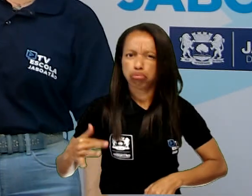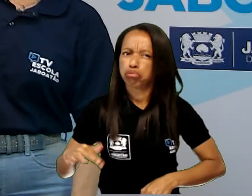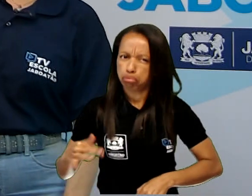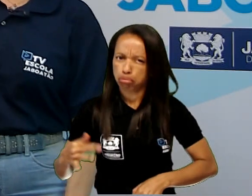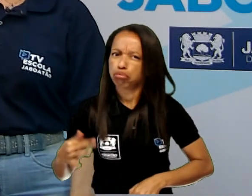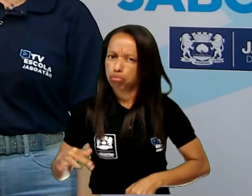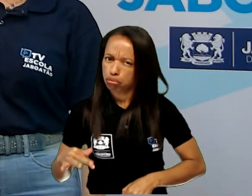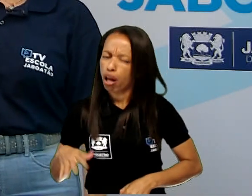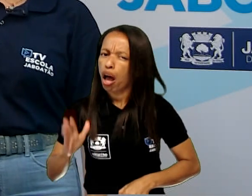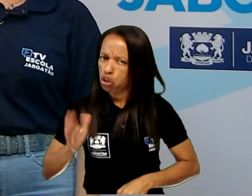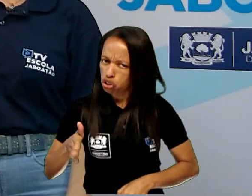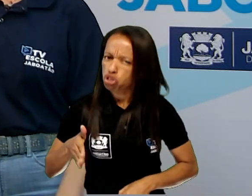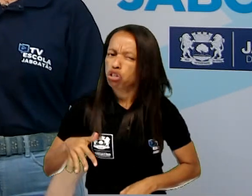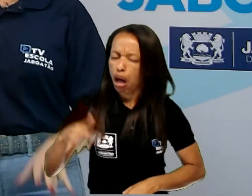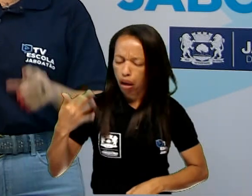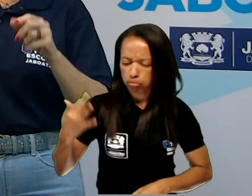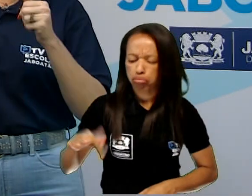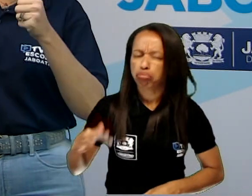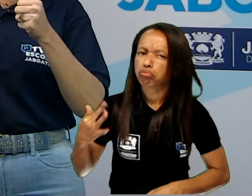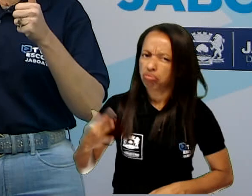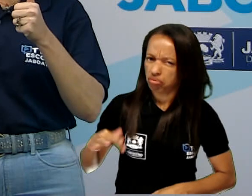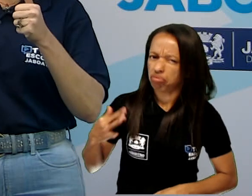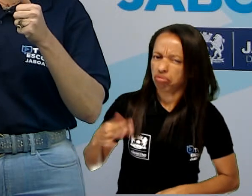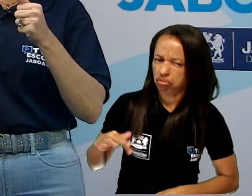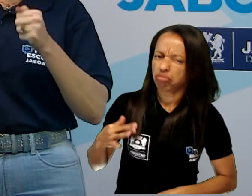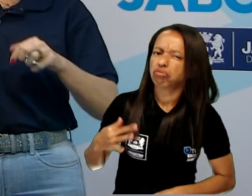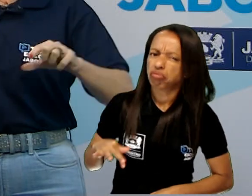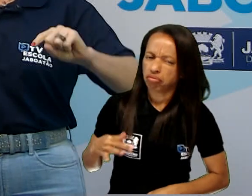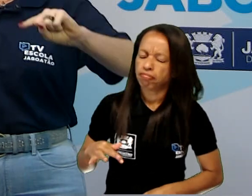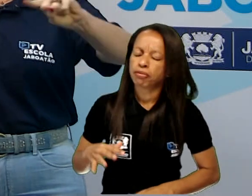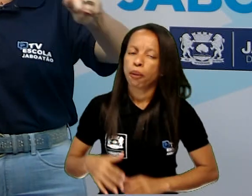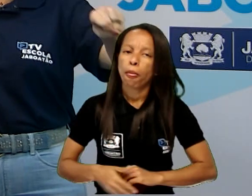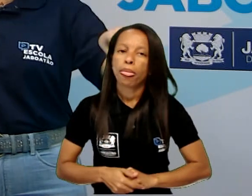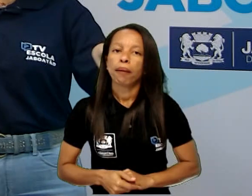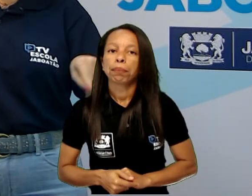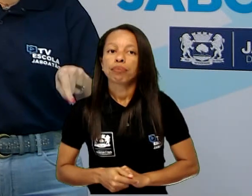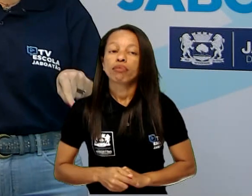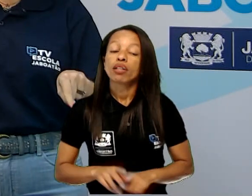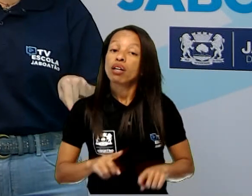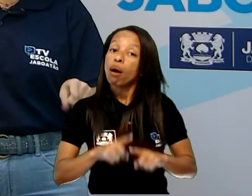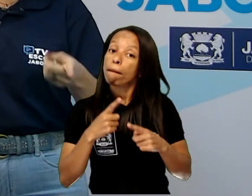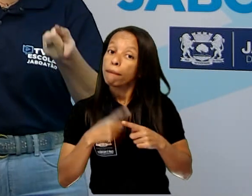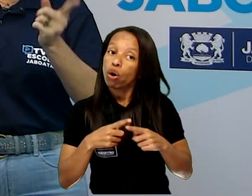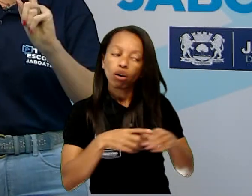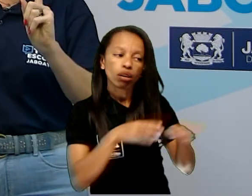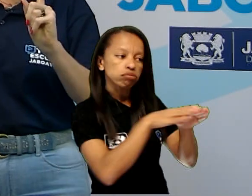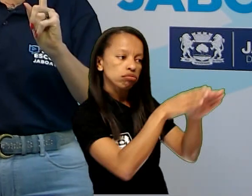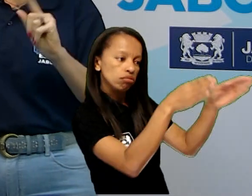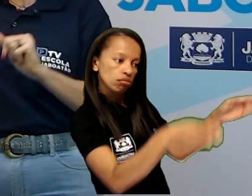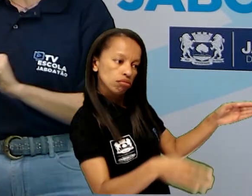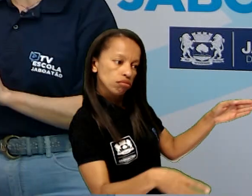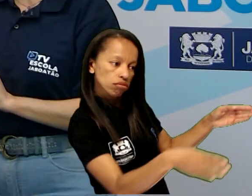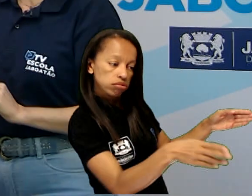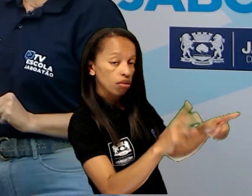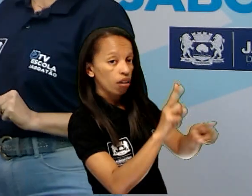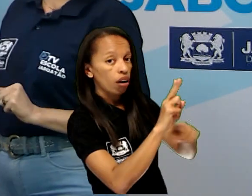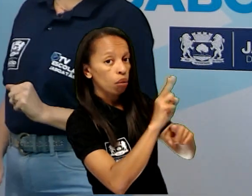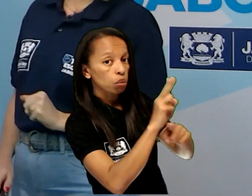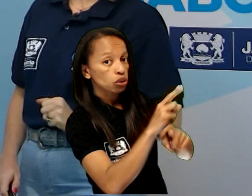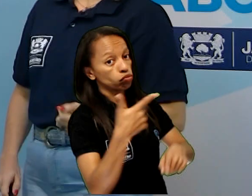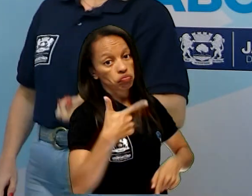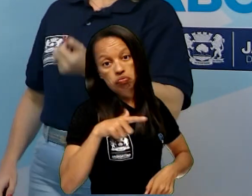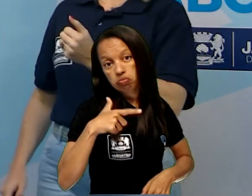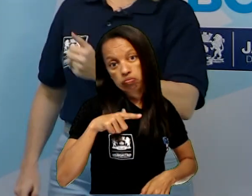mas já fez um arranhão assim, que ardeu bastante, tá? Mas porque aquela quinazinha ali não estava